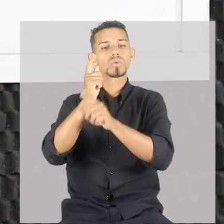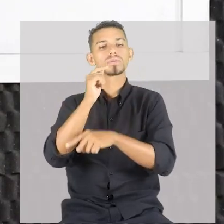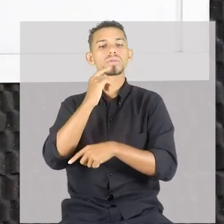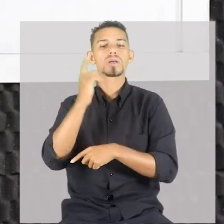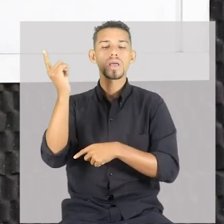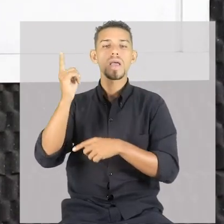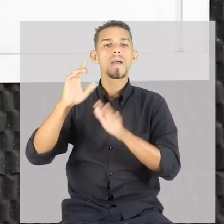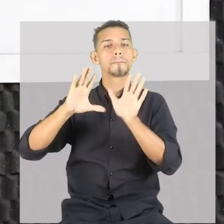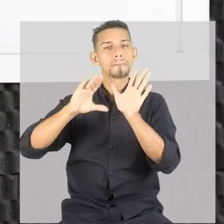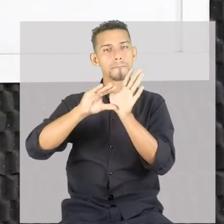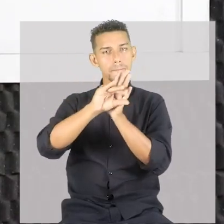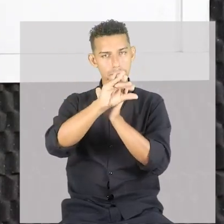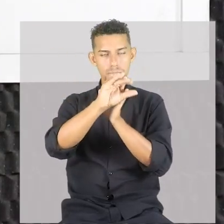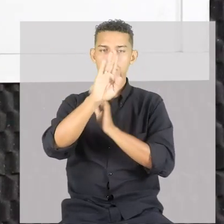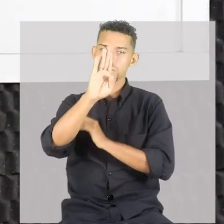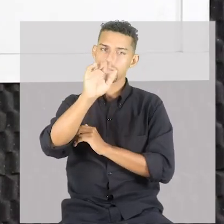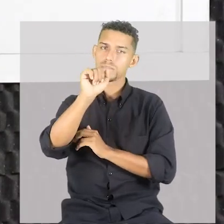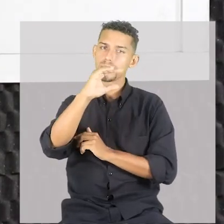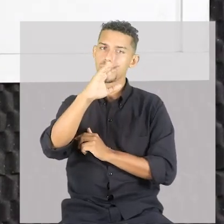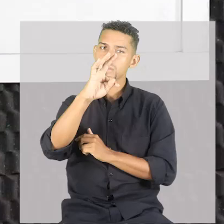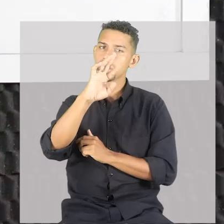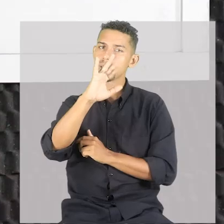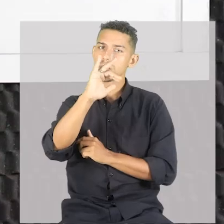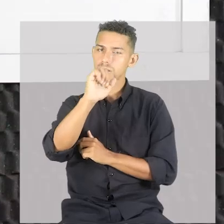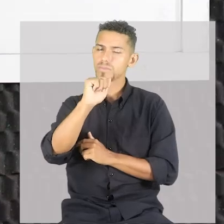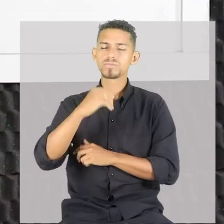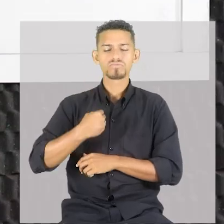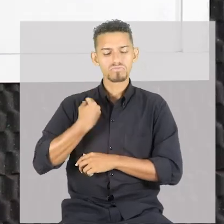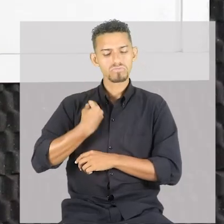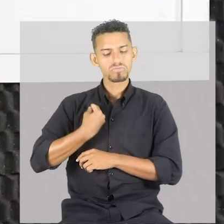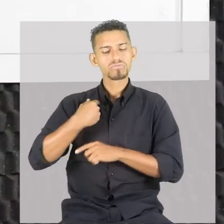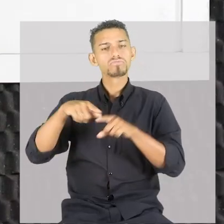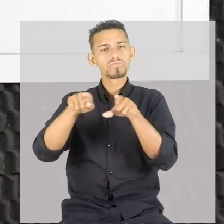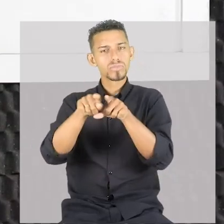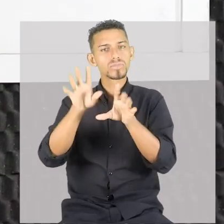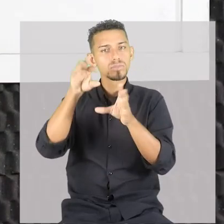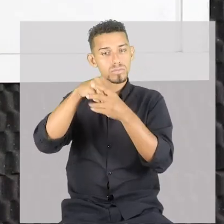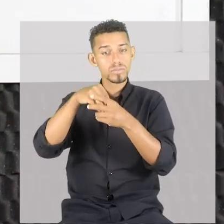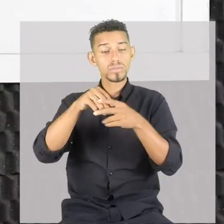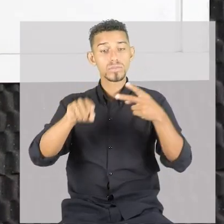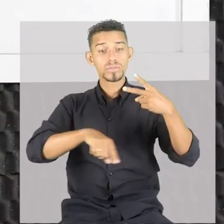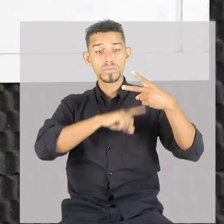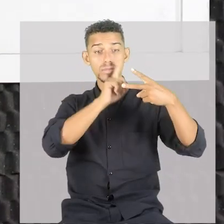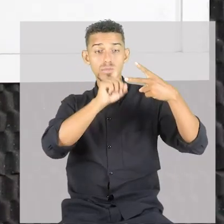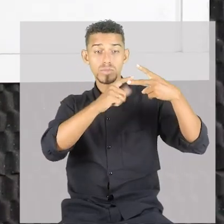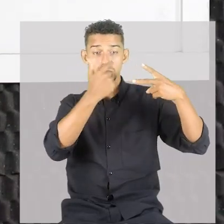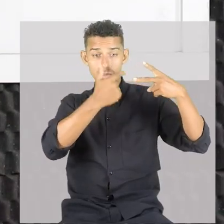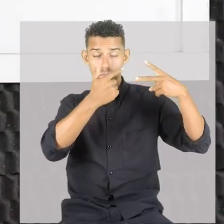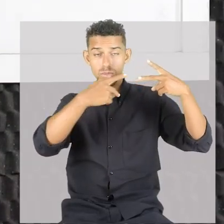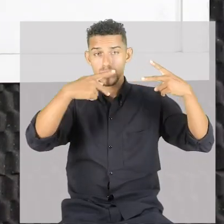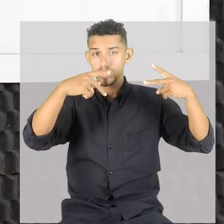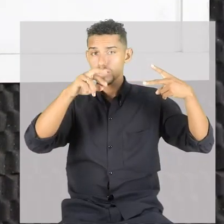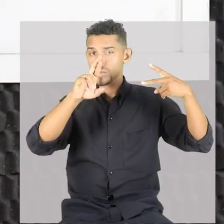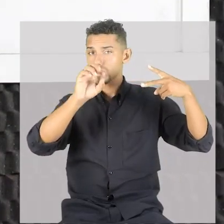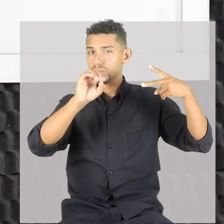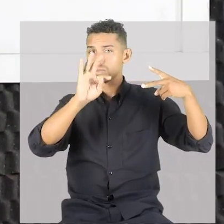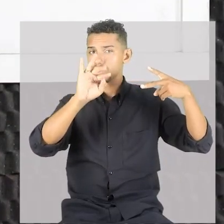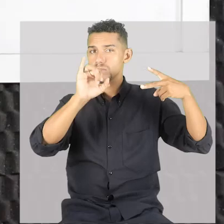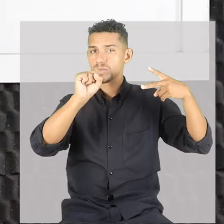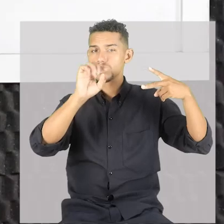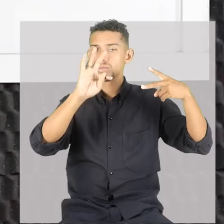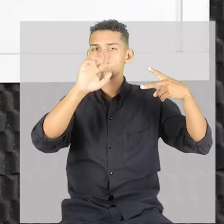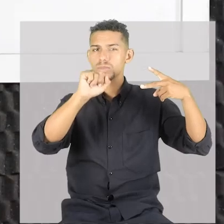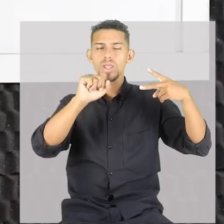nossas bactérias, certo? Elas estão presentes nesse reino. Lá no reino Protista, a gente vai encontrar 2 tipos